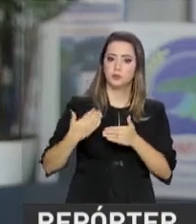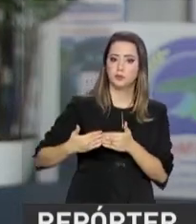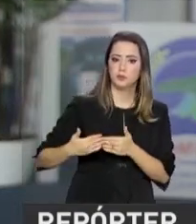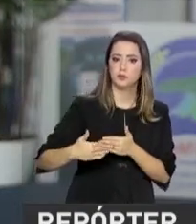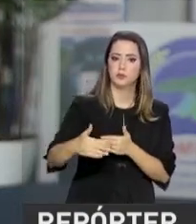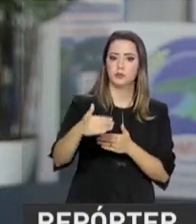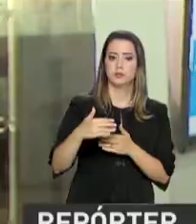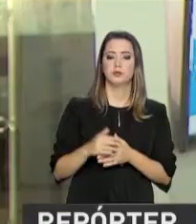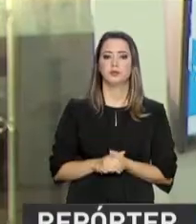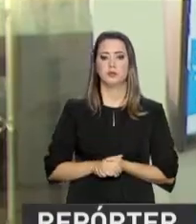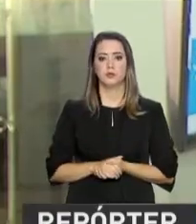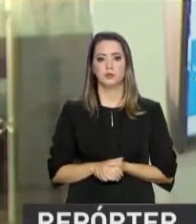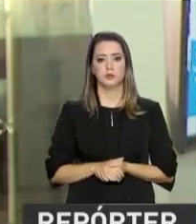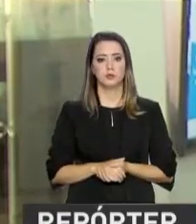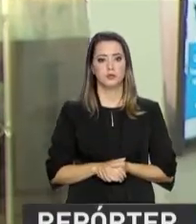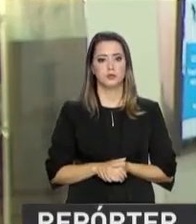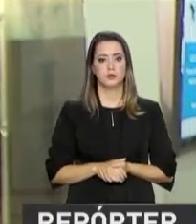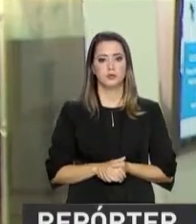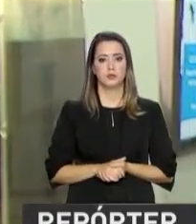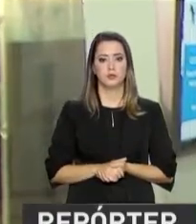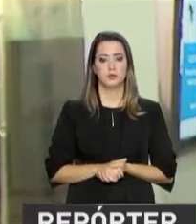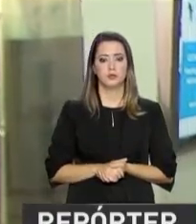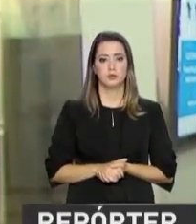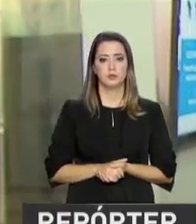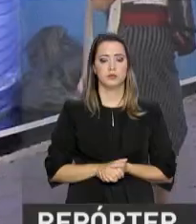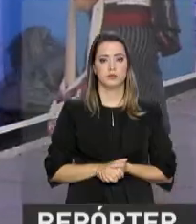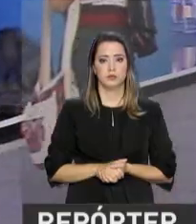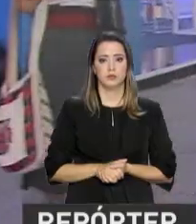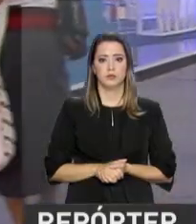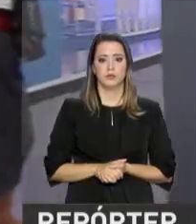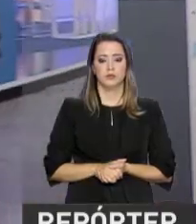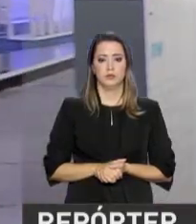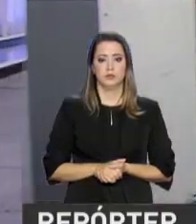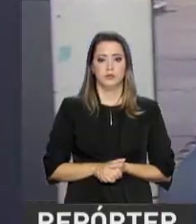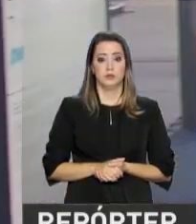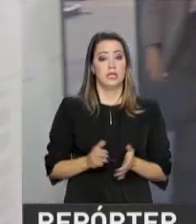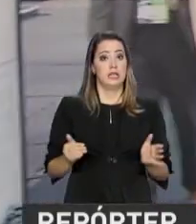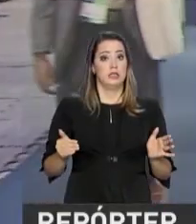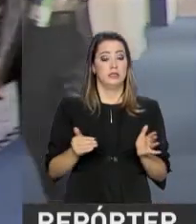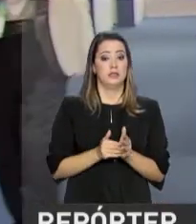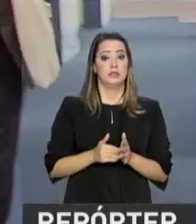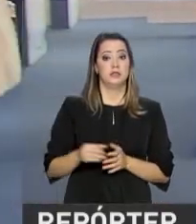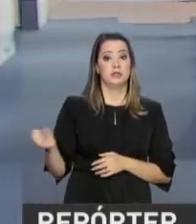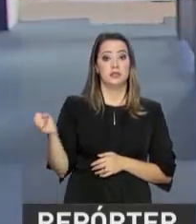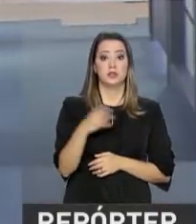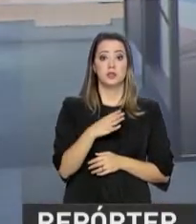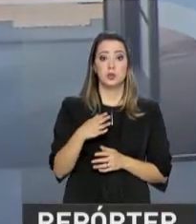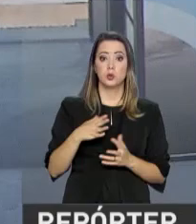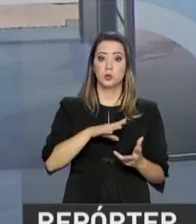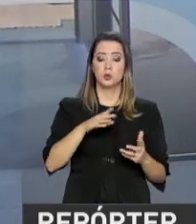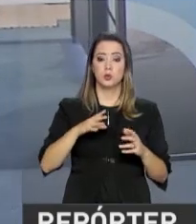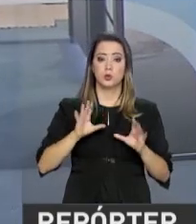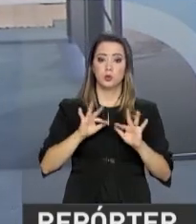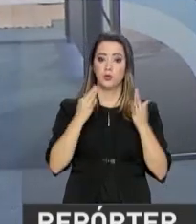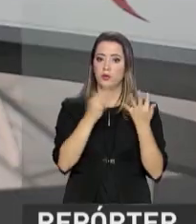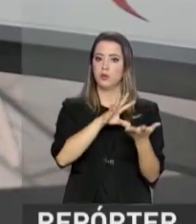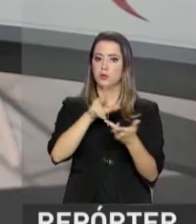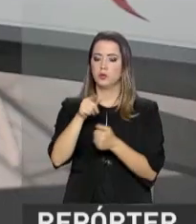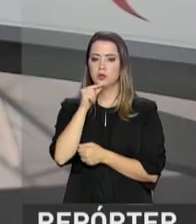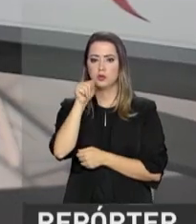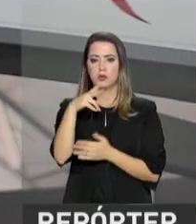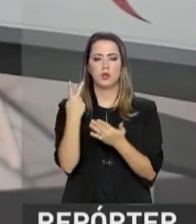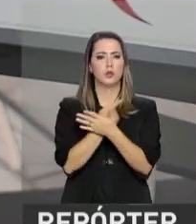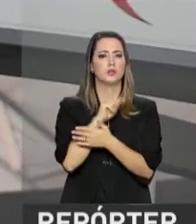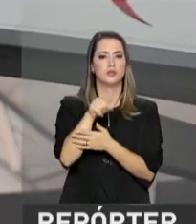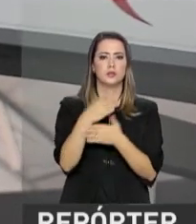durável wilson processo legal ortográfica até que a nova edição global do evento aconteça